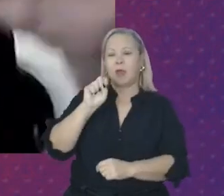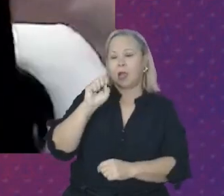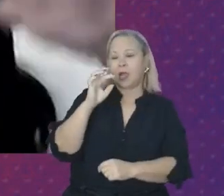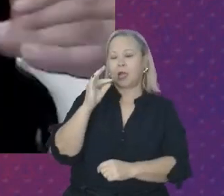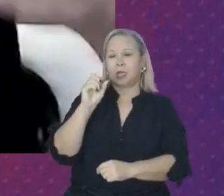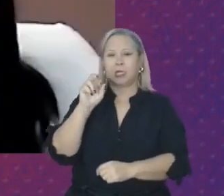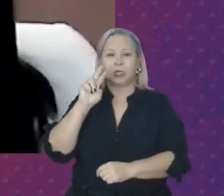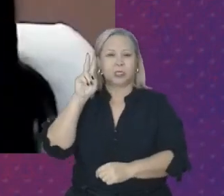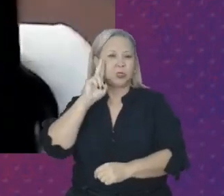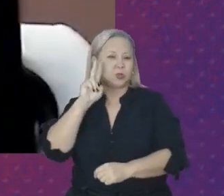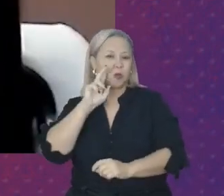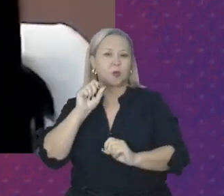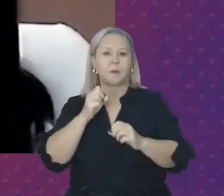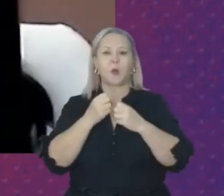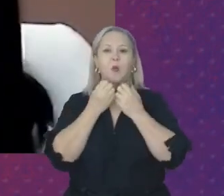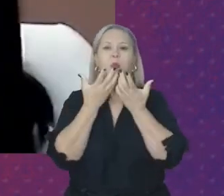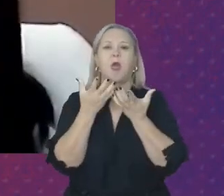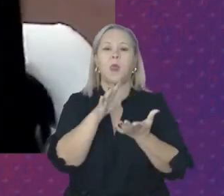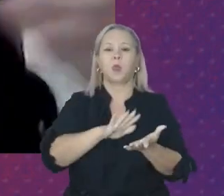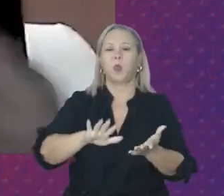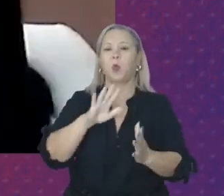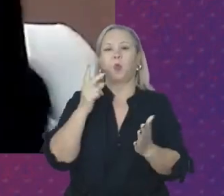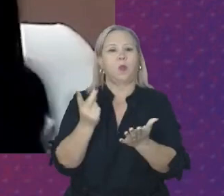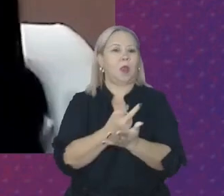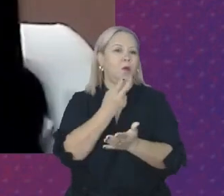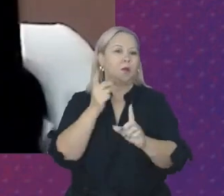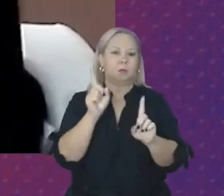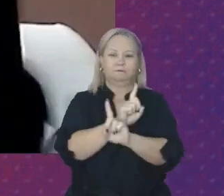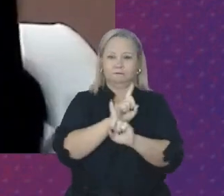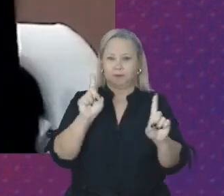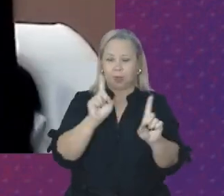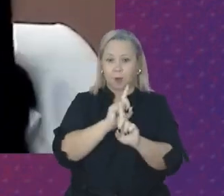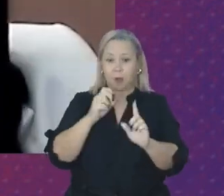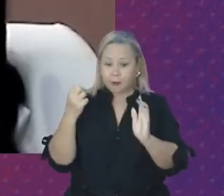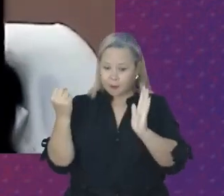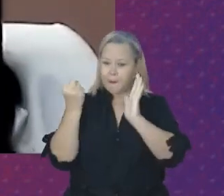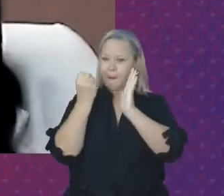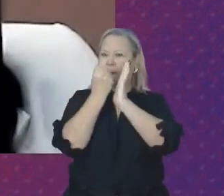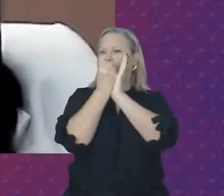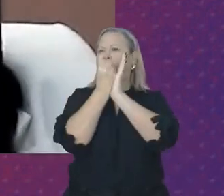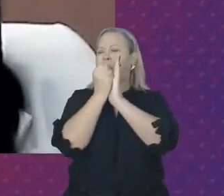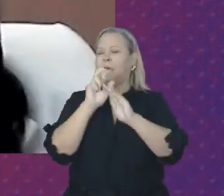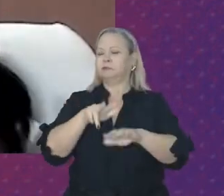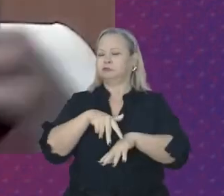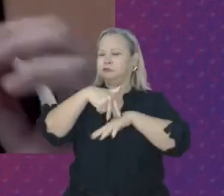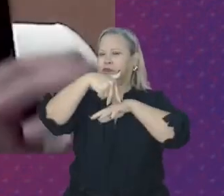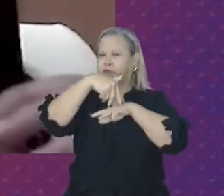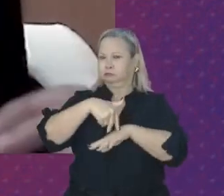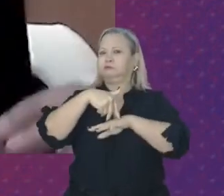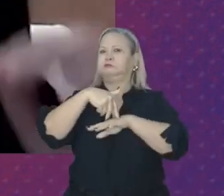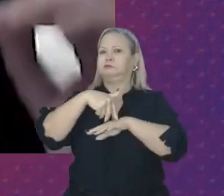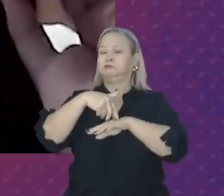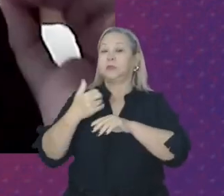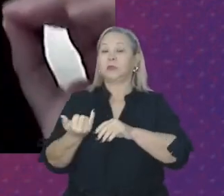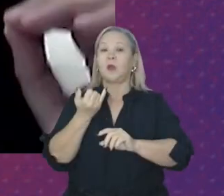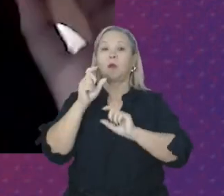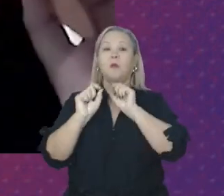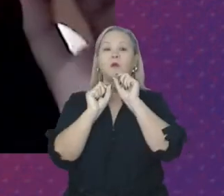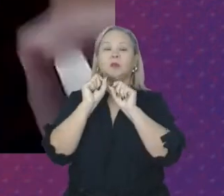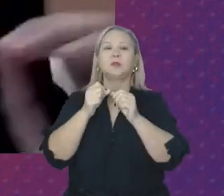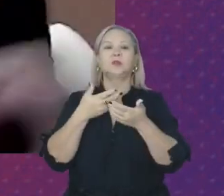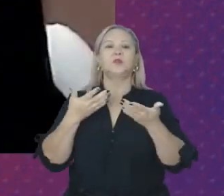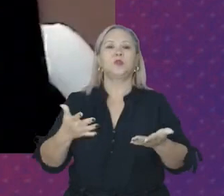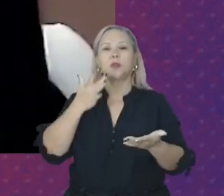contar absolutamente tudo o que acontece, mas para marcar uma posição. É importante que quando